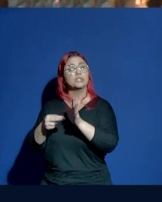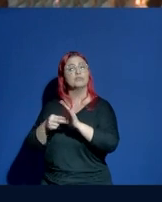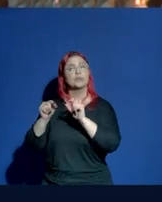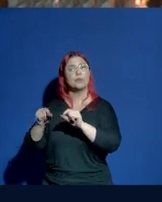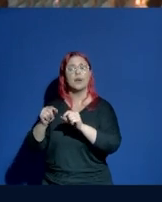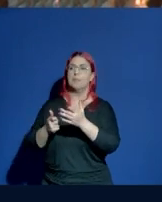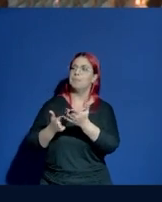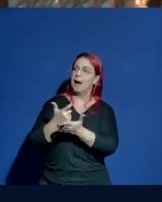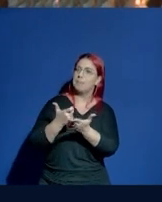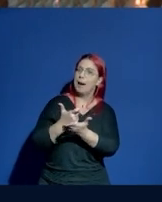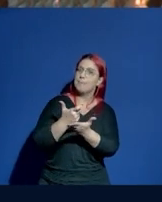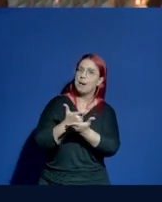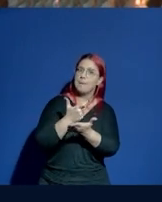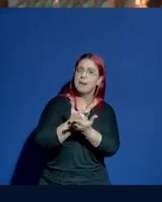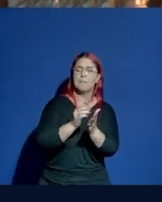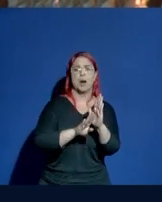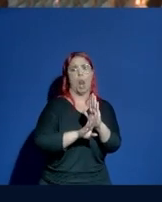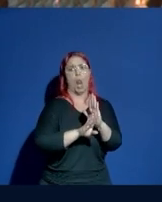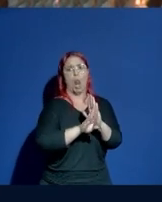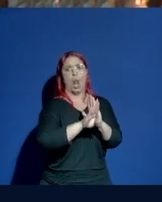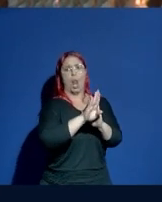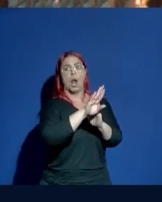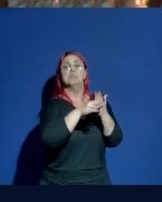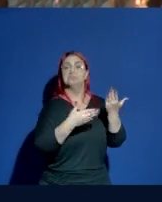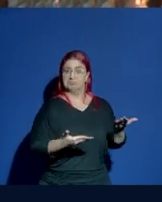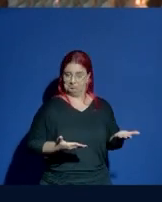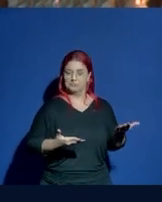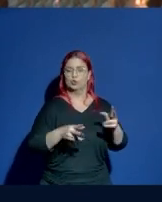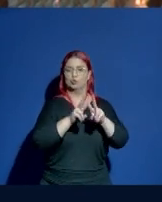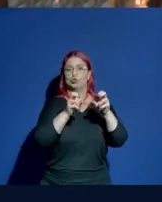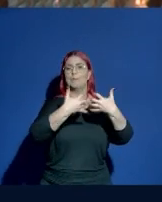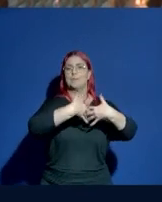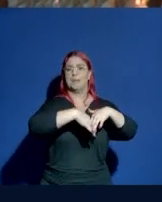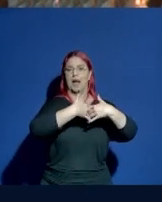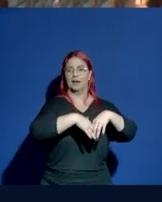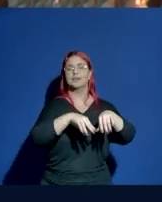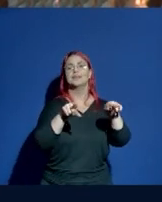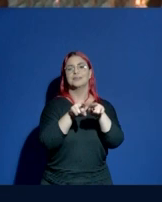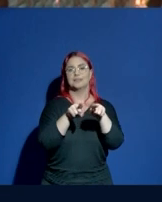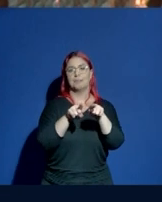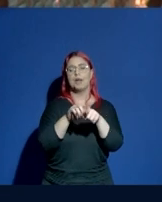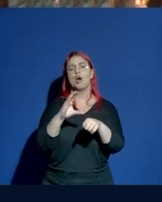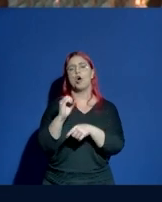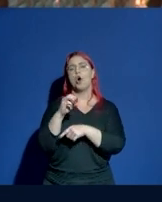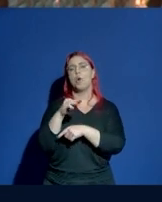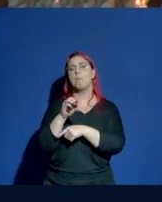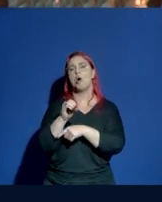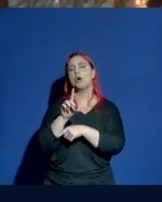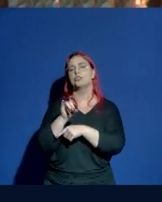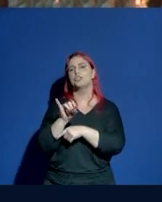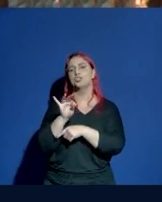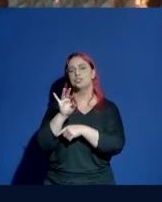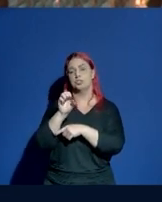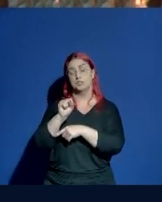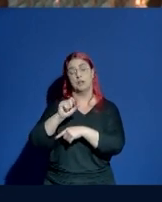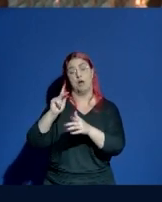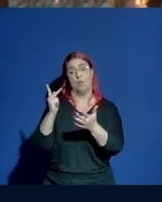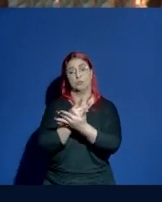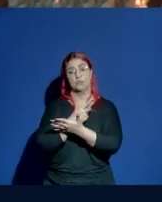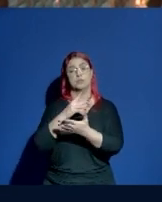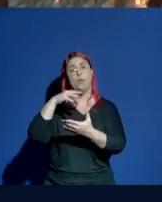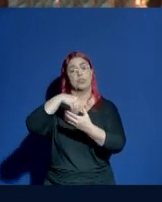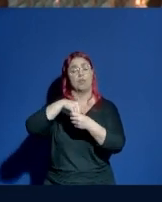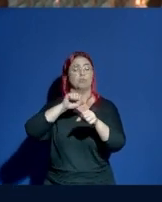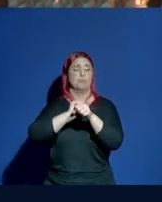a demanda por máquinas aumentasse muito E além disso também que é muito importante o bom das commodities né que teve durante a pandemia E aí também em consequência